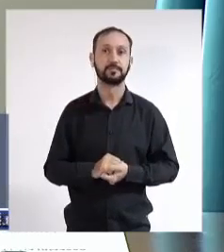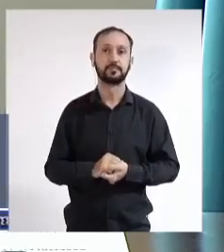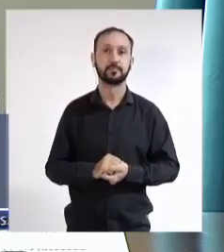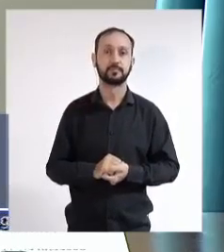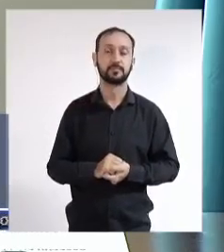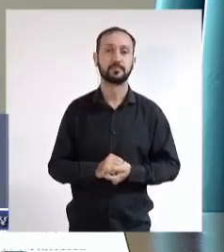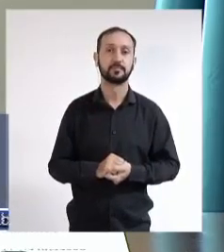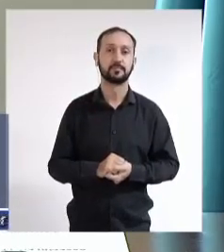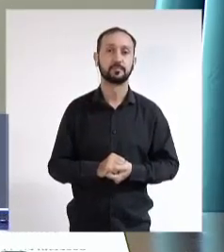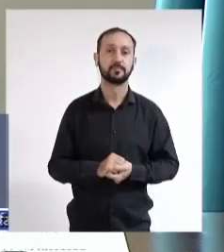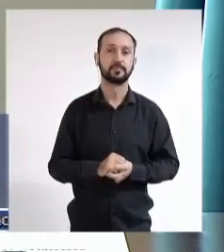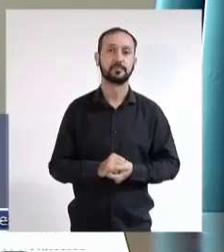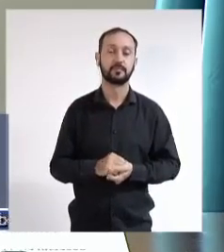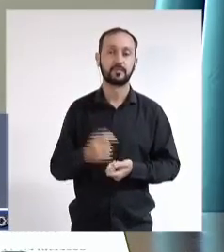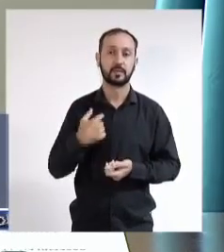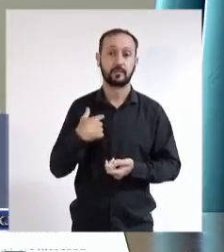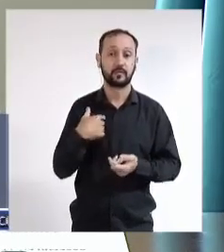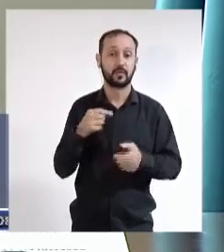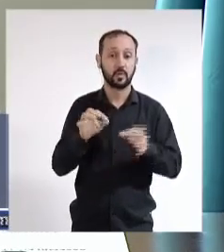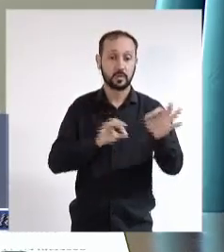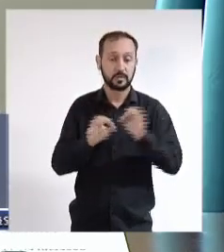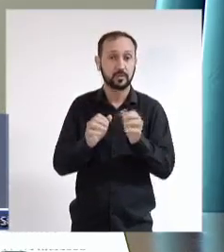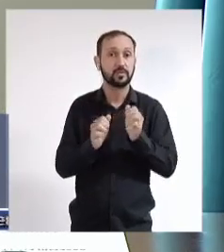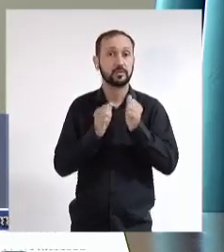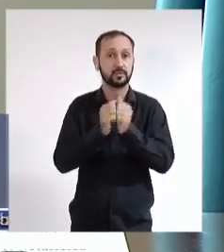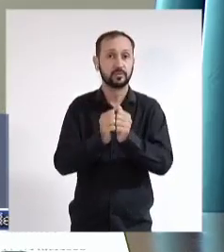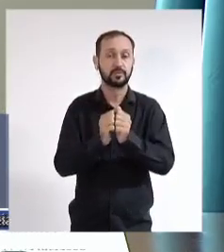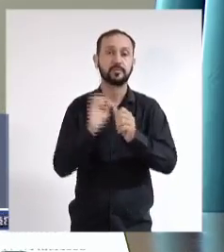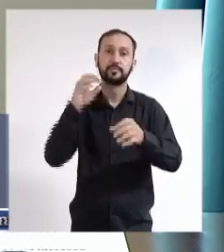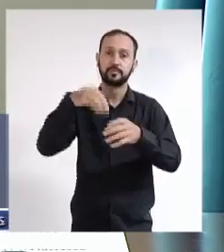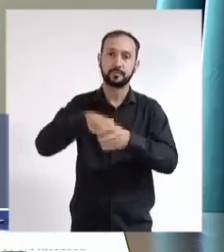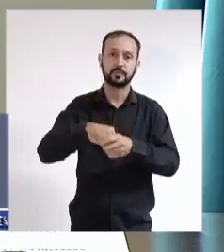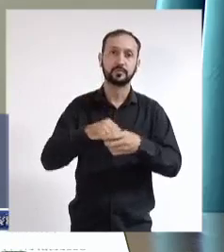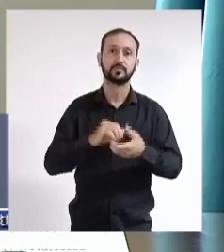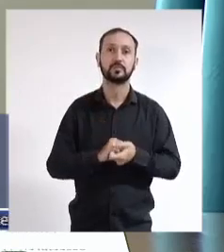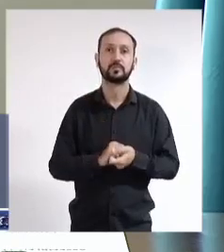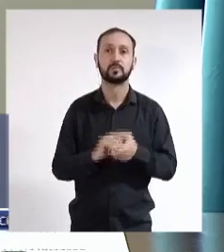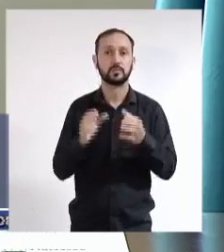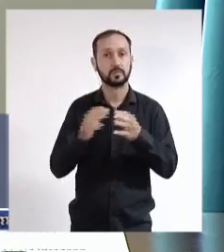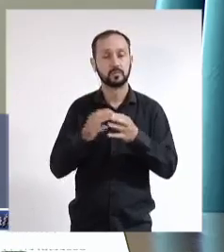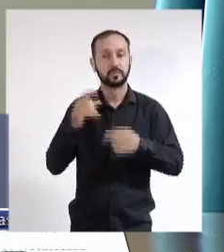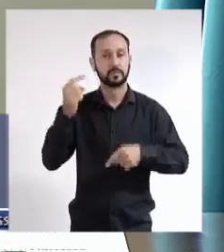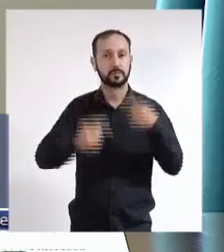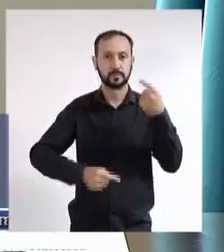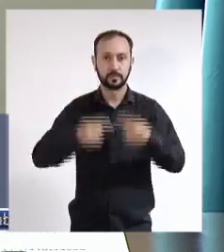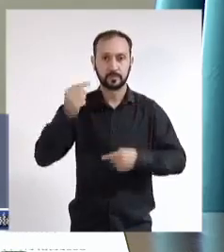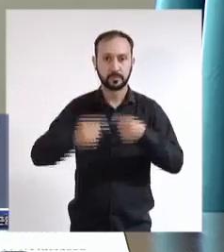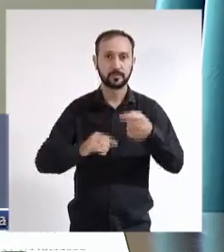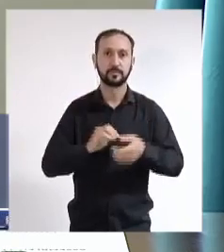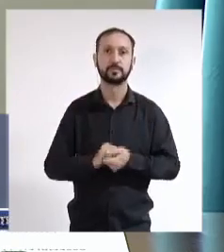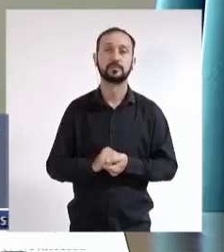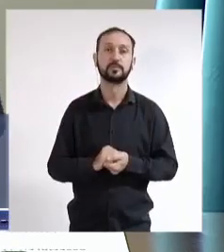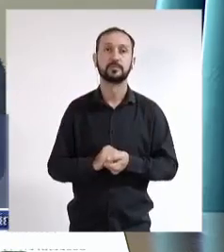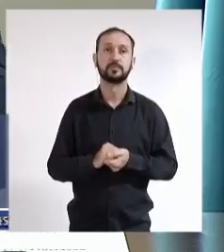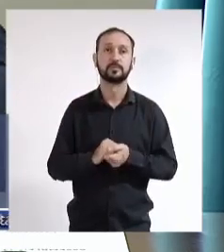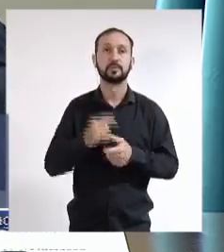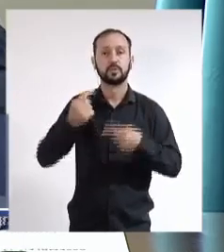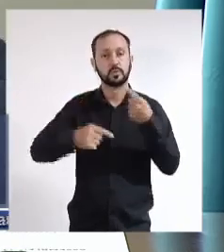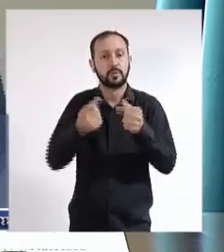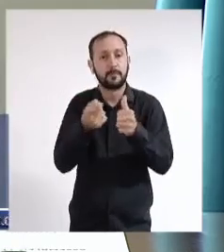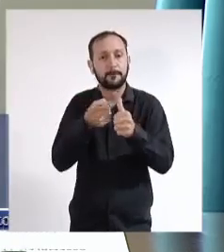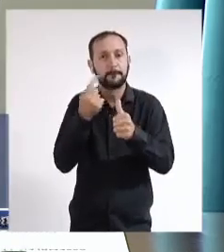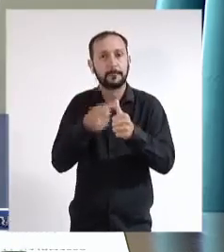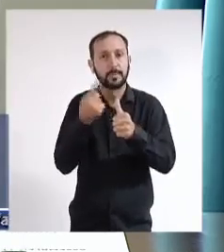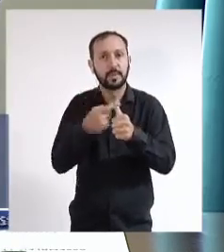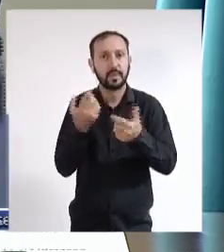fazer esse trabalho paralelo nas câmaras de discussão discutir ele primeiro